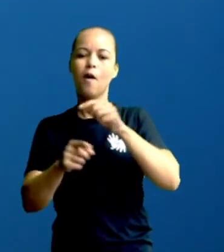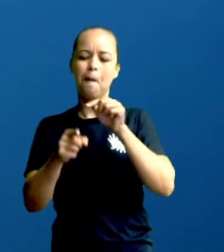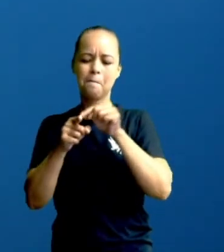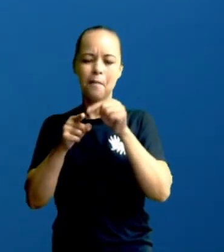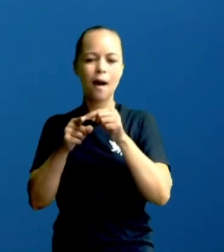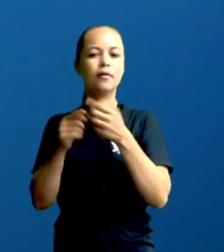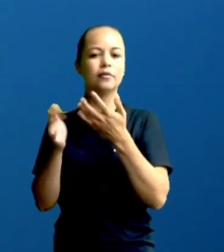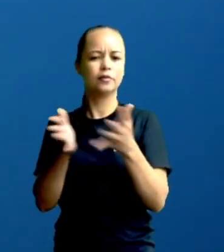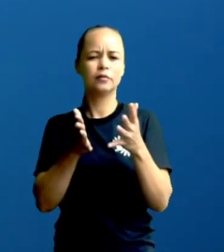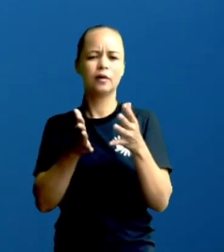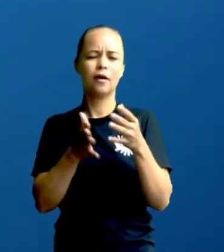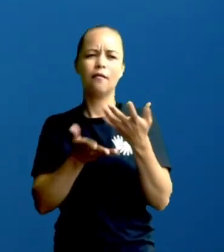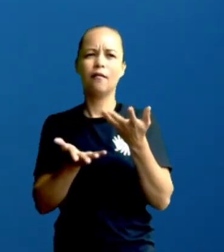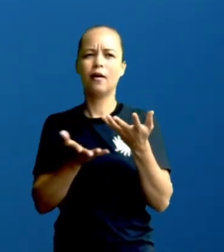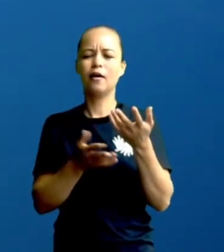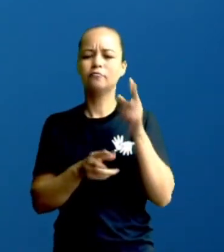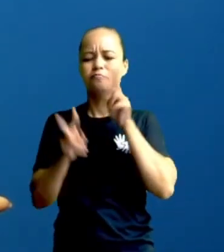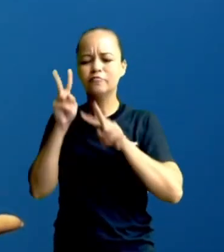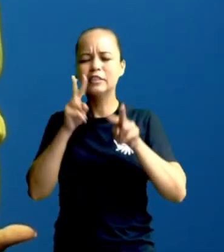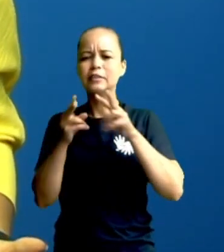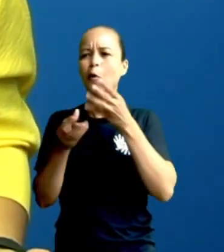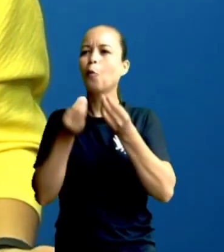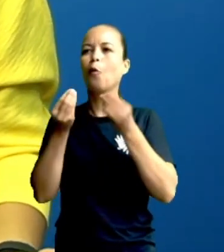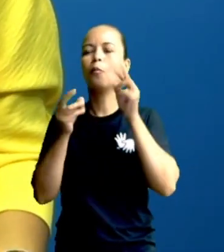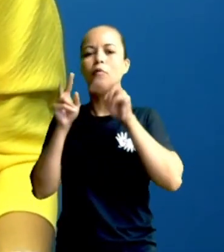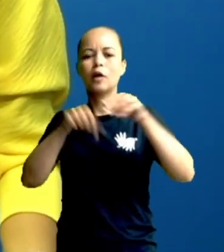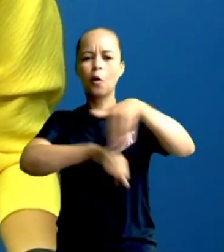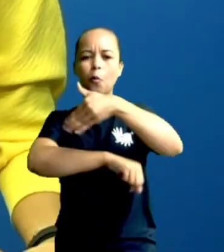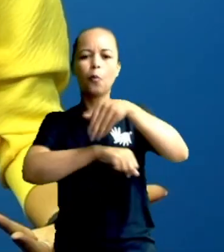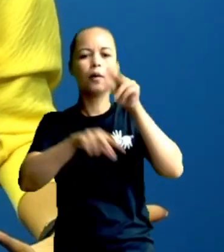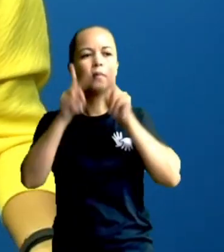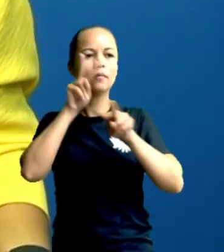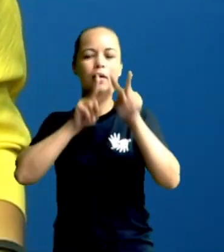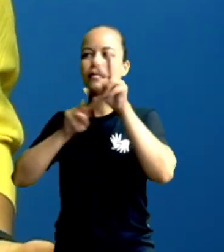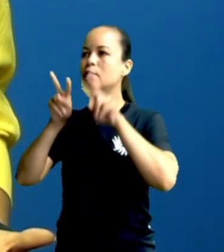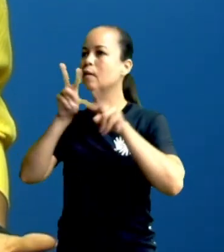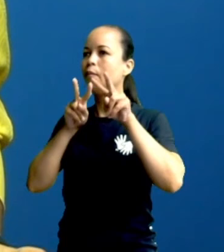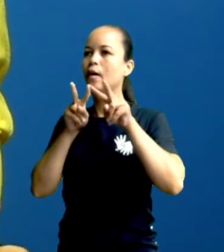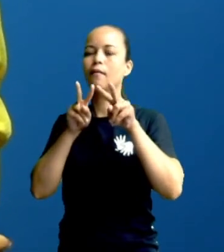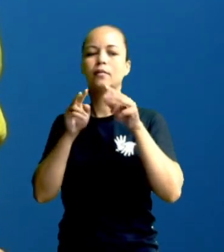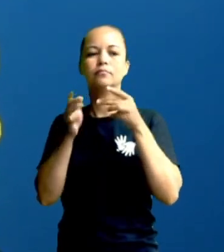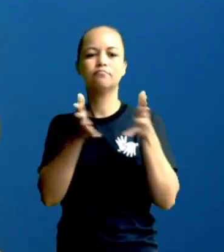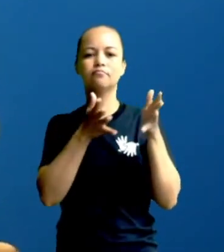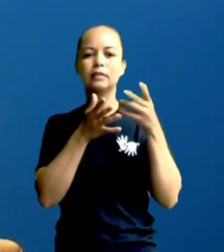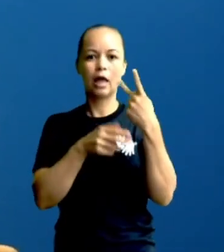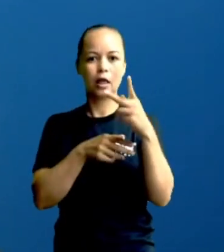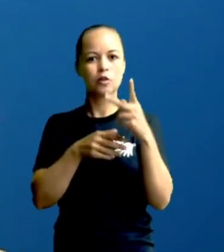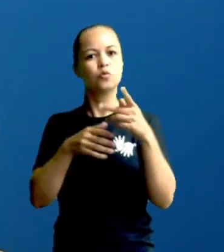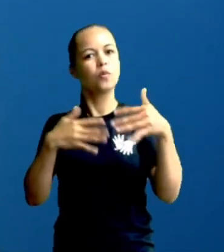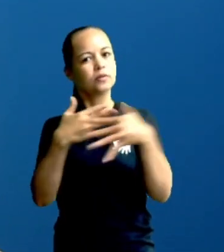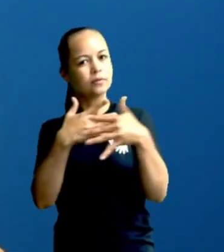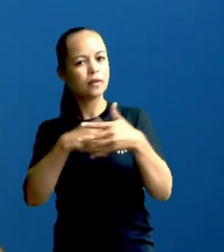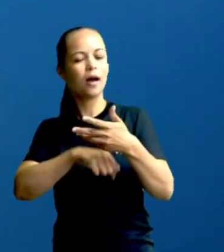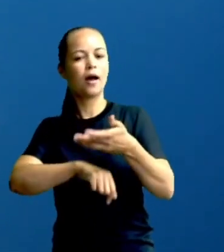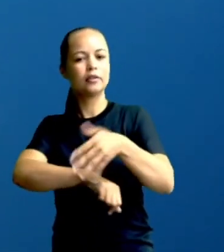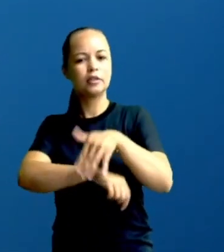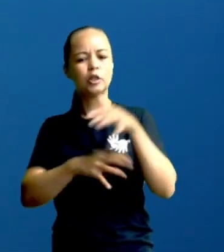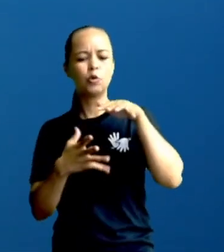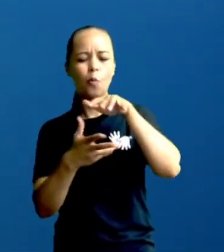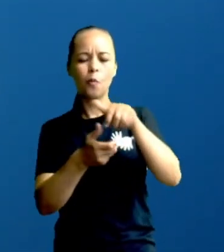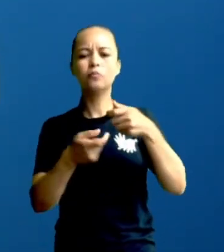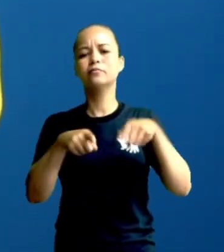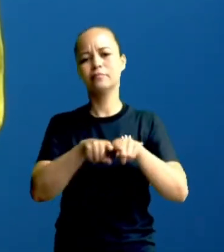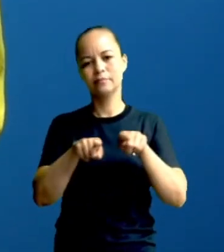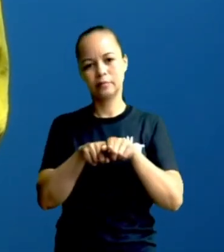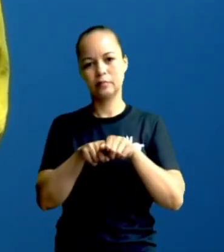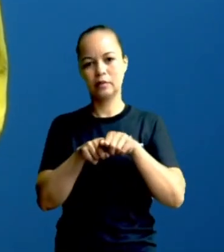visão que você tem dele? A gente tem que evidenciar os nossos bairros também, eles são importantes para a história da nossa cidade e até do mundo.